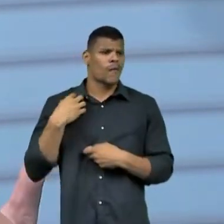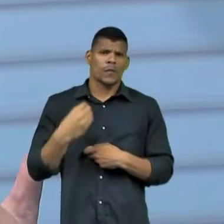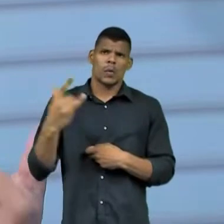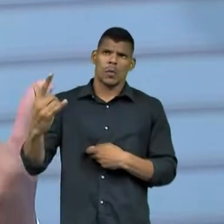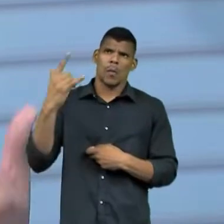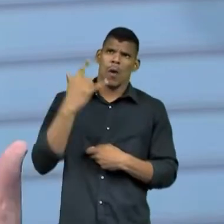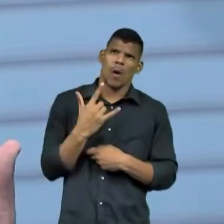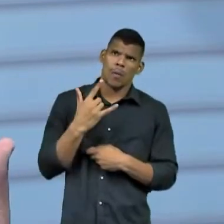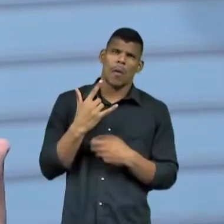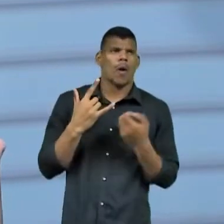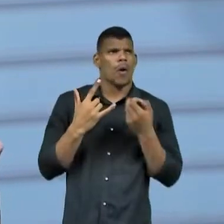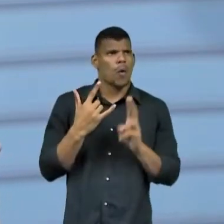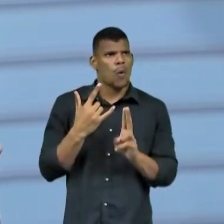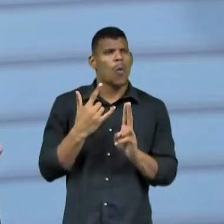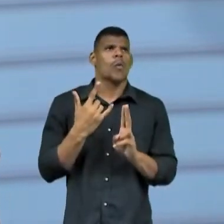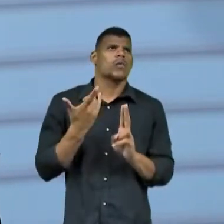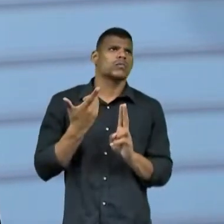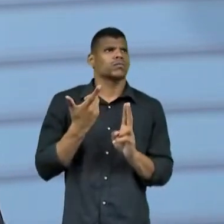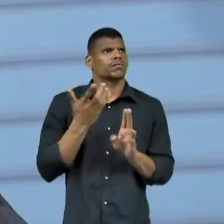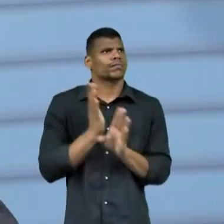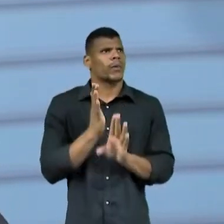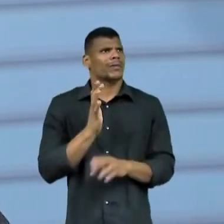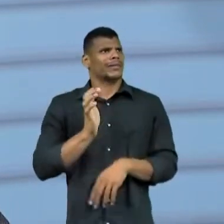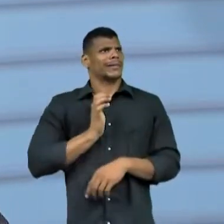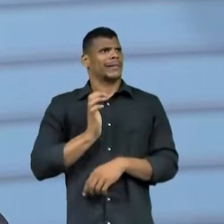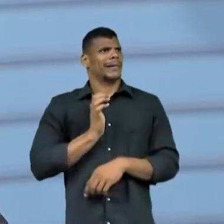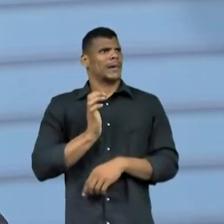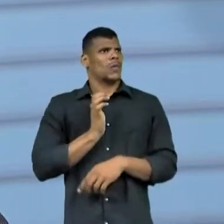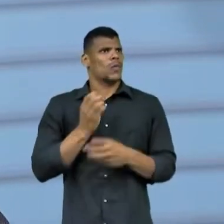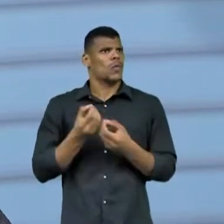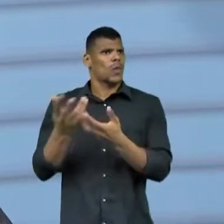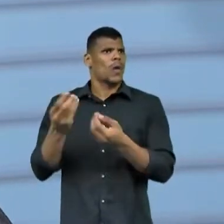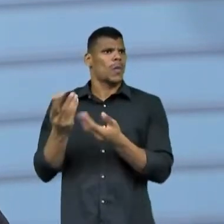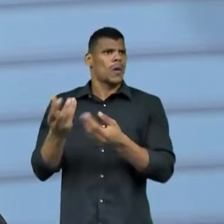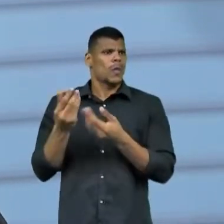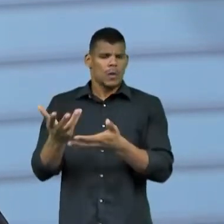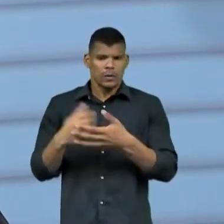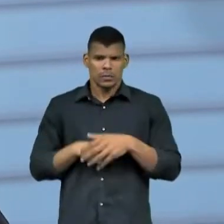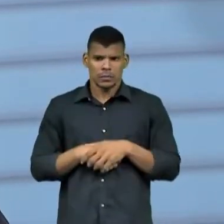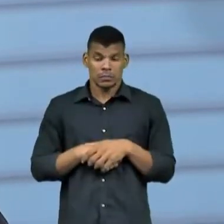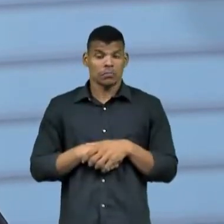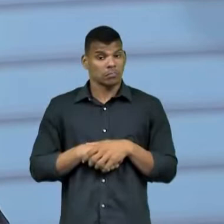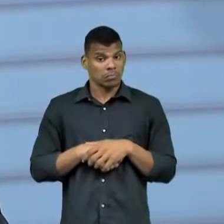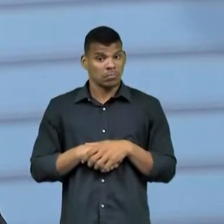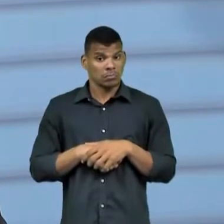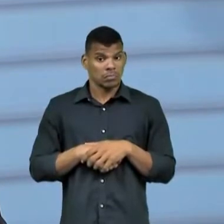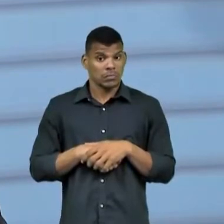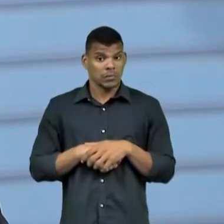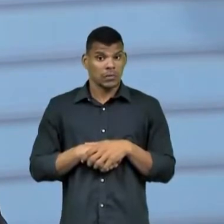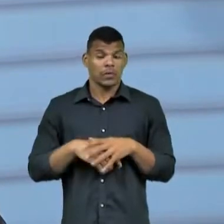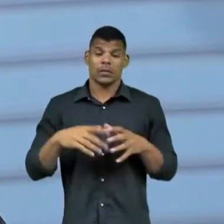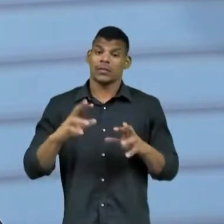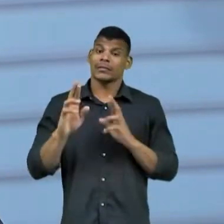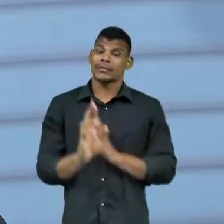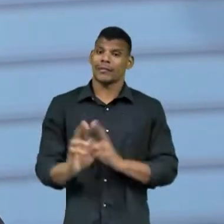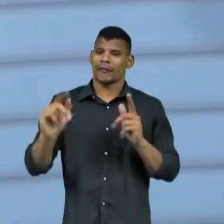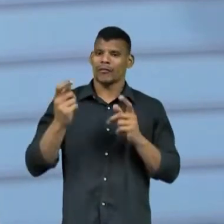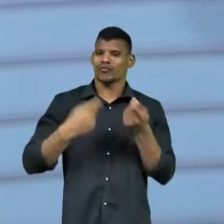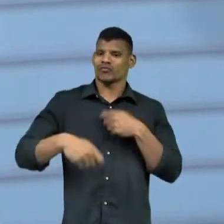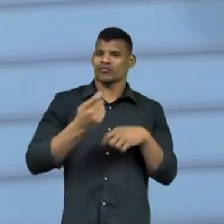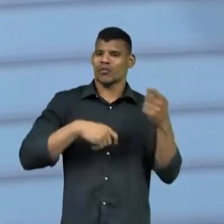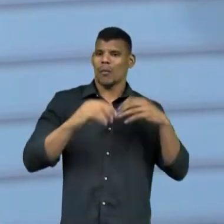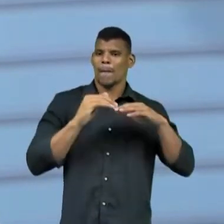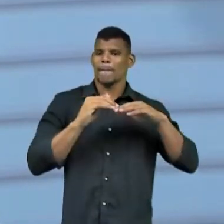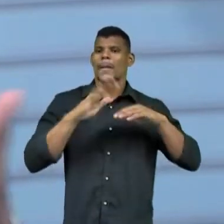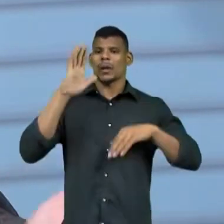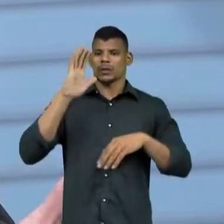de verdade porque eu sou pai ou porque eu supro tudo que entende mas então é é é é é mais do que isso é mais do que o dinheiro é mais do que o poder